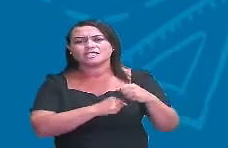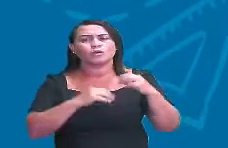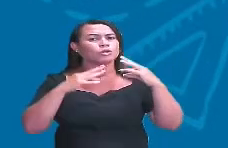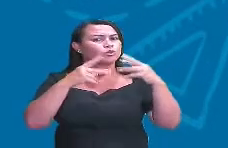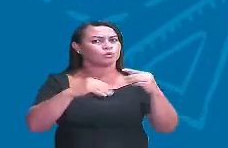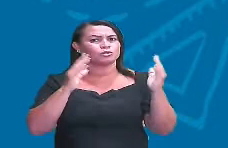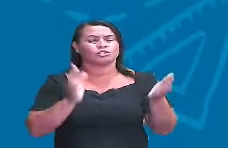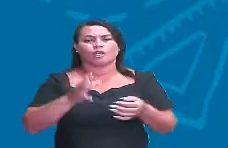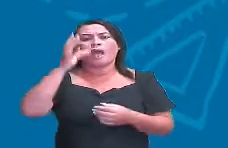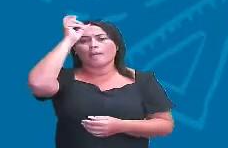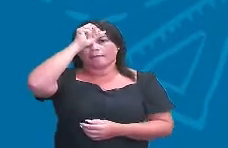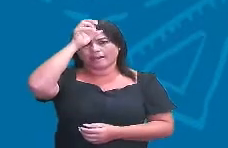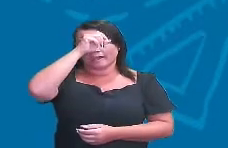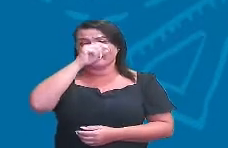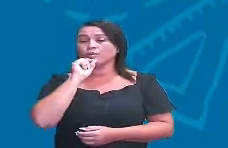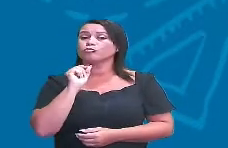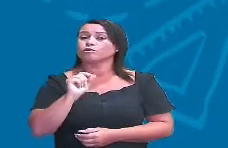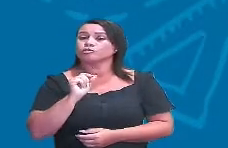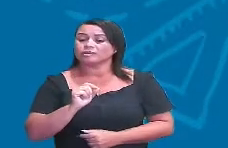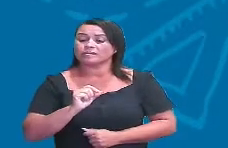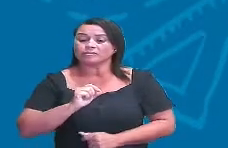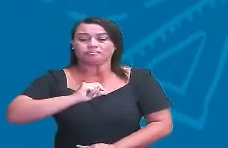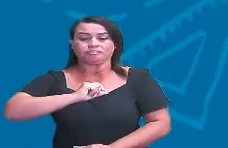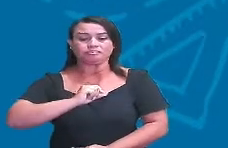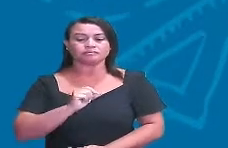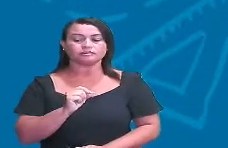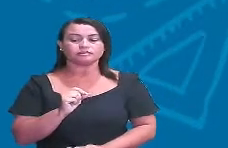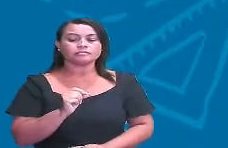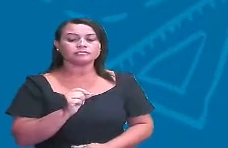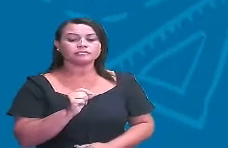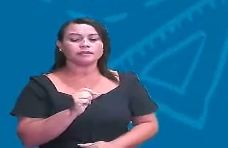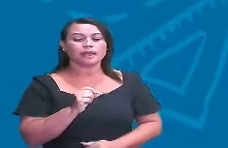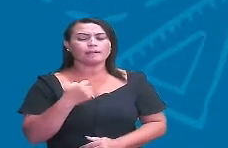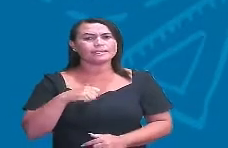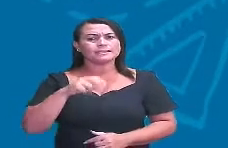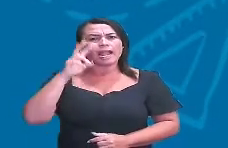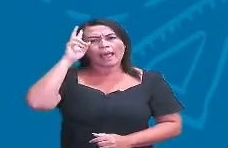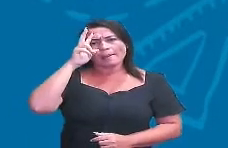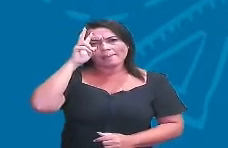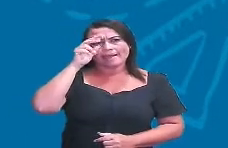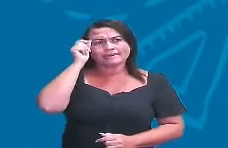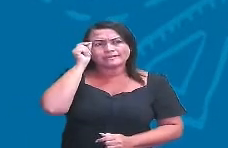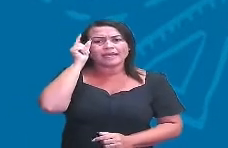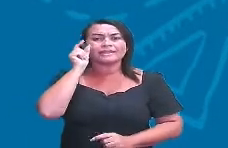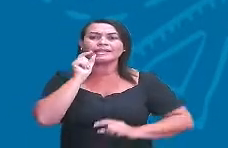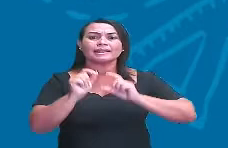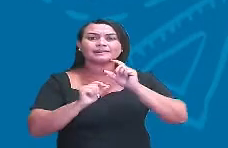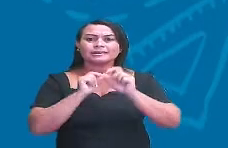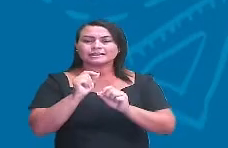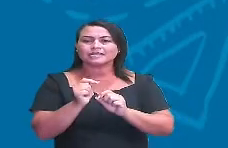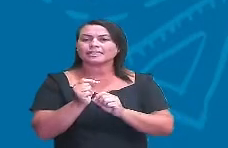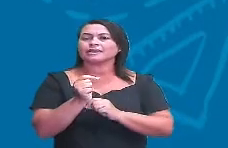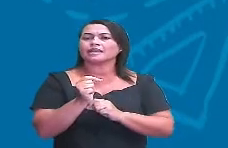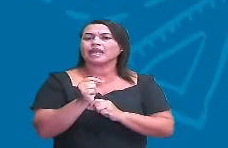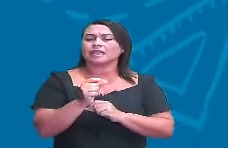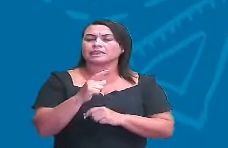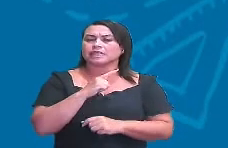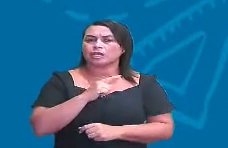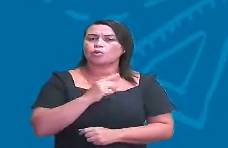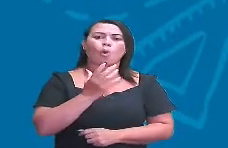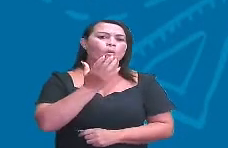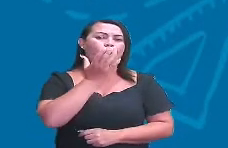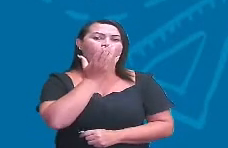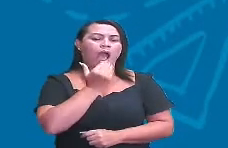última aula, a gente chega então, certo? Na ideia de que, através da alimentação,